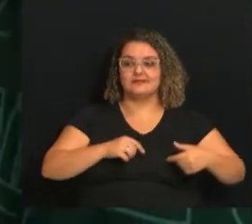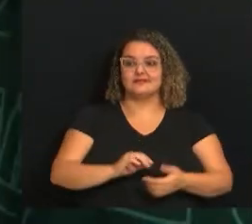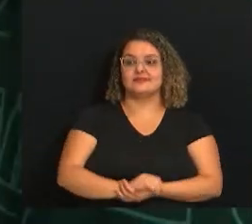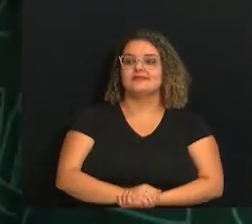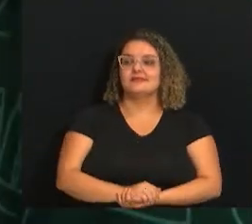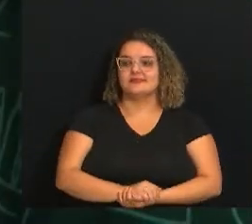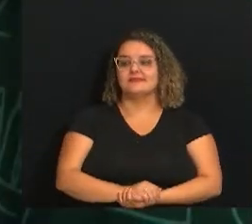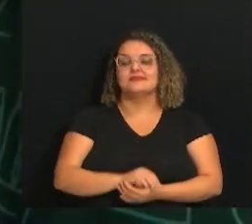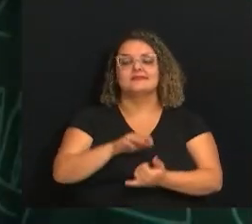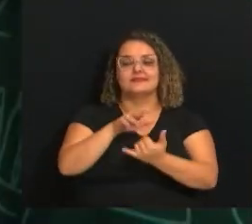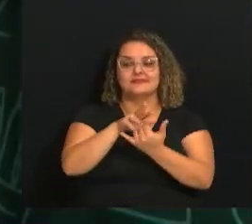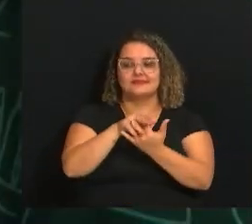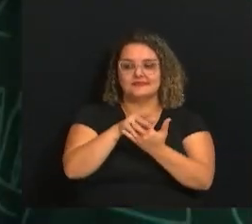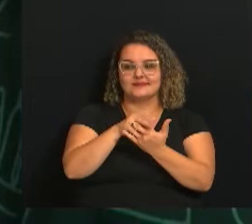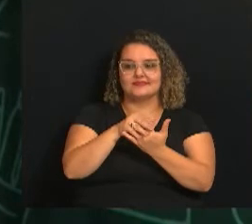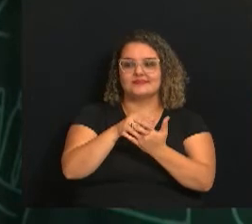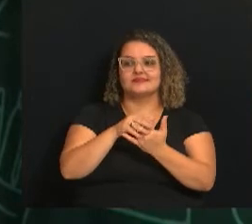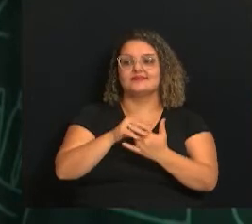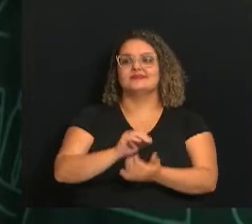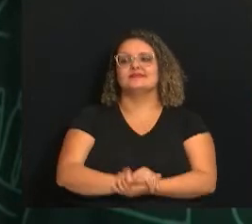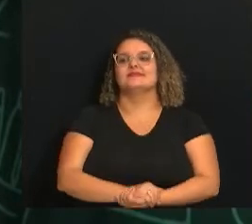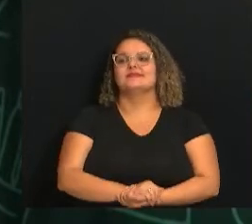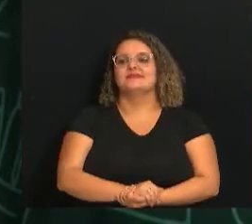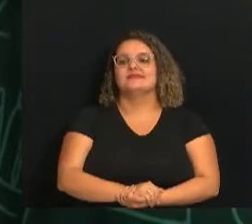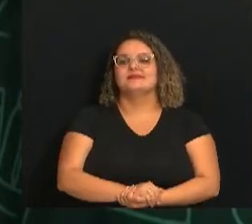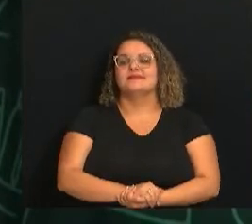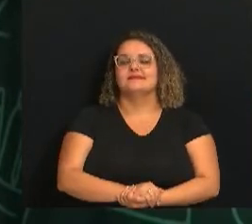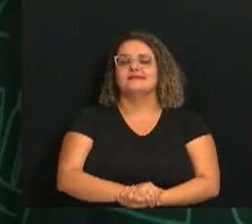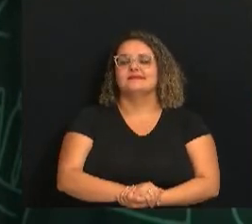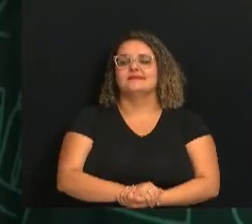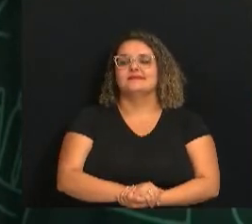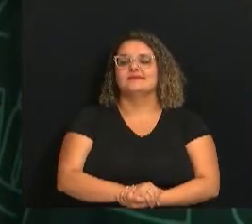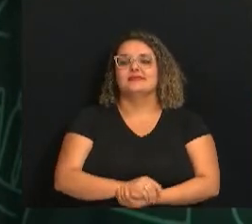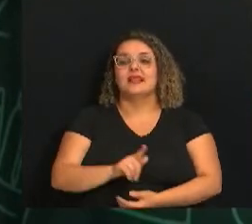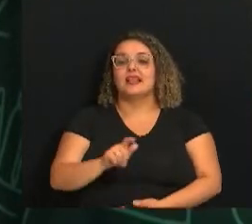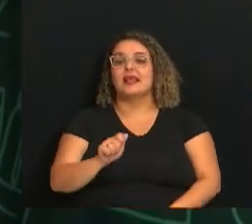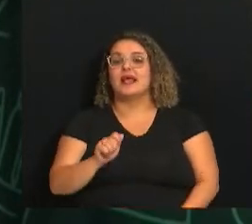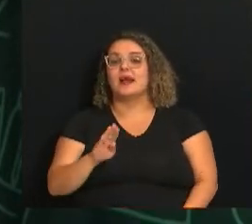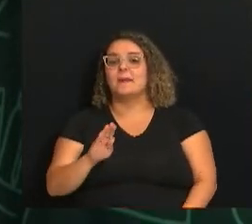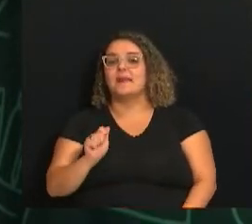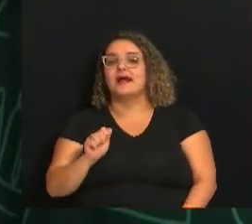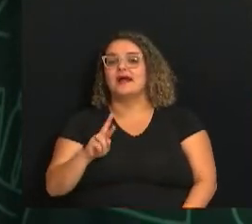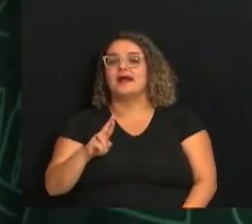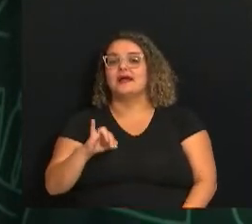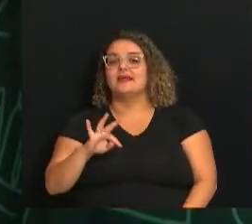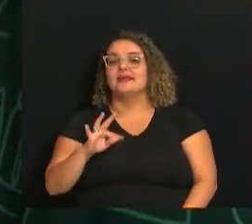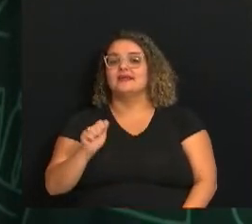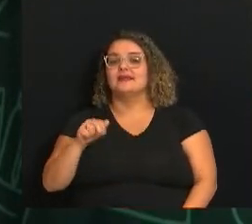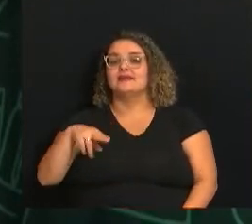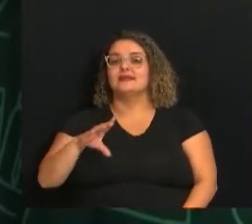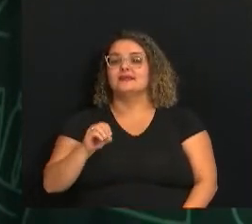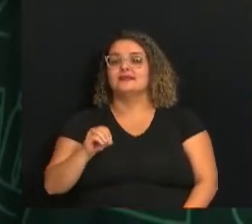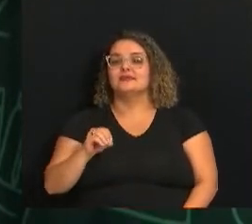sons aqui e tal. É um canal no YouTube, então, gabaritando com o Caio. Isso, gabaritando com cartempone.